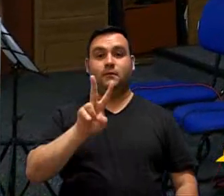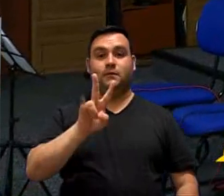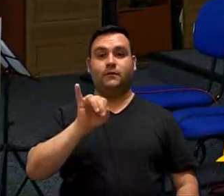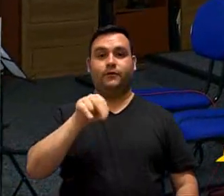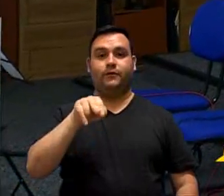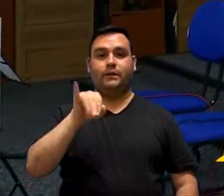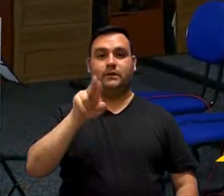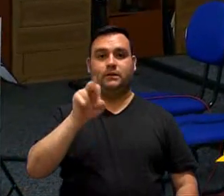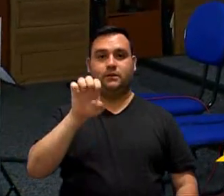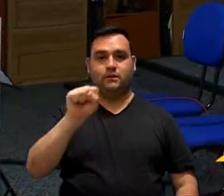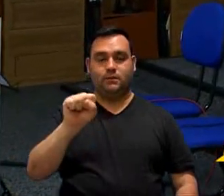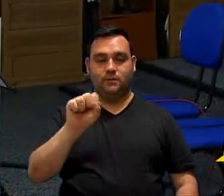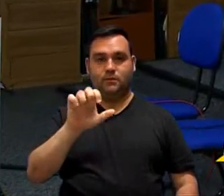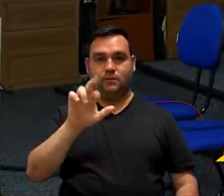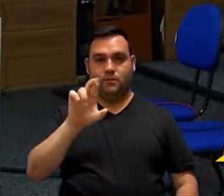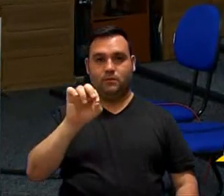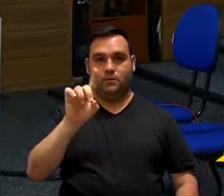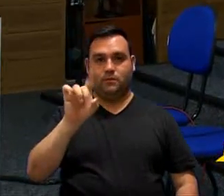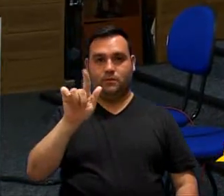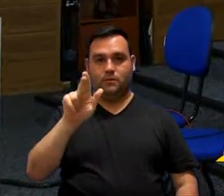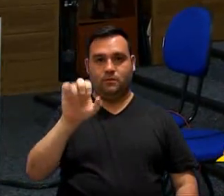Vinícius de Almeida Rodrigues.